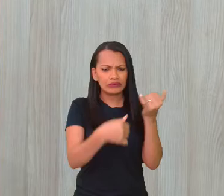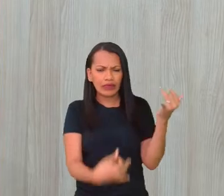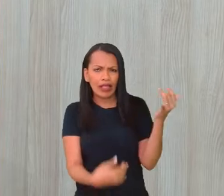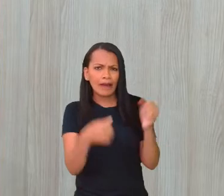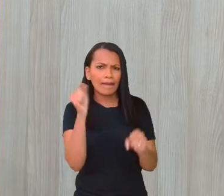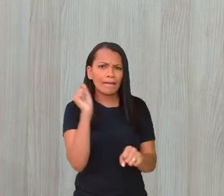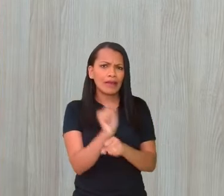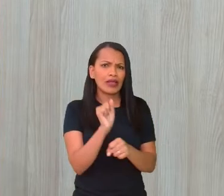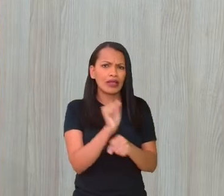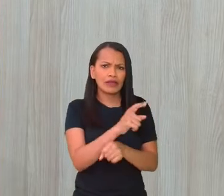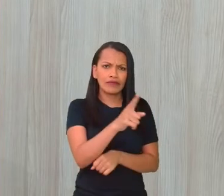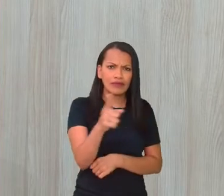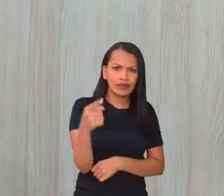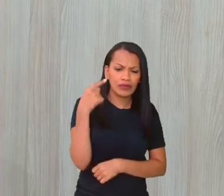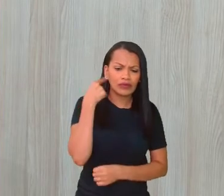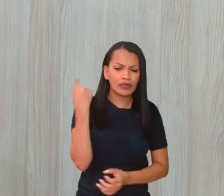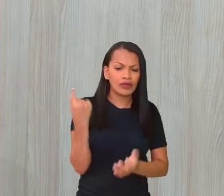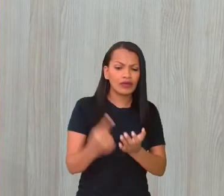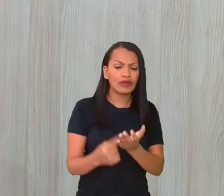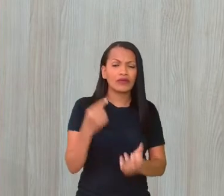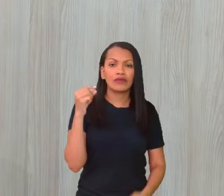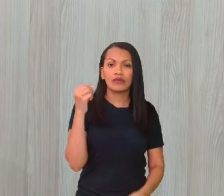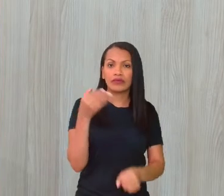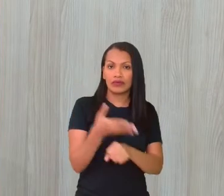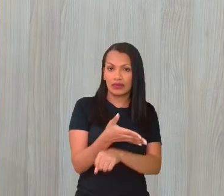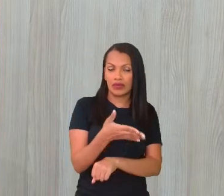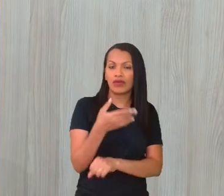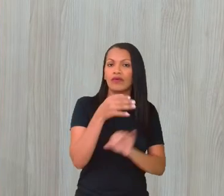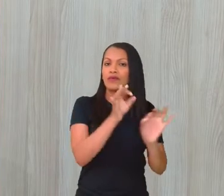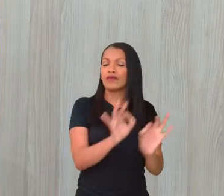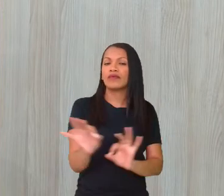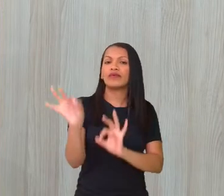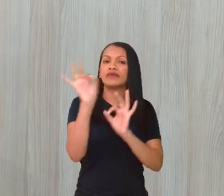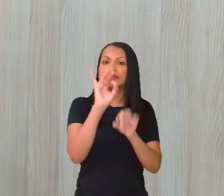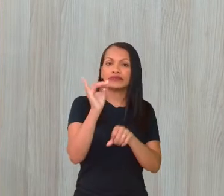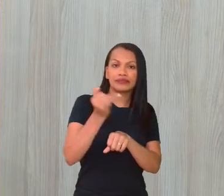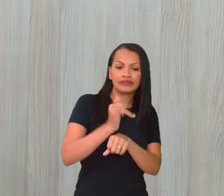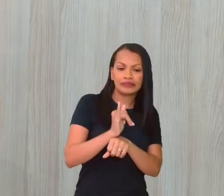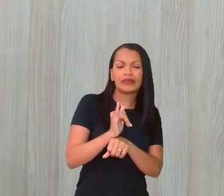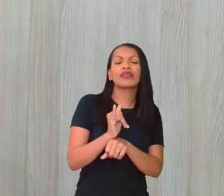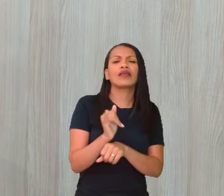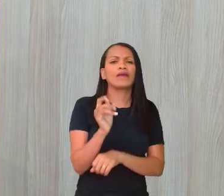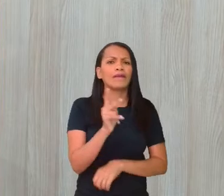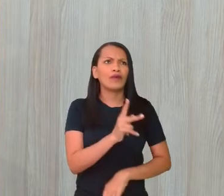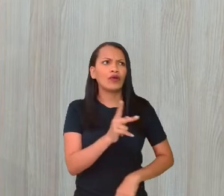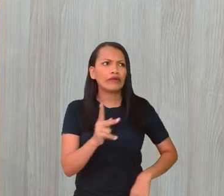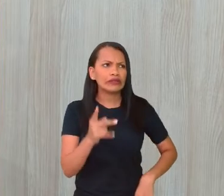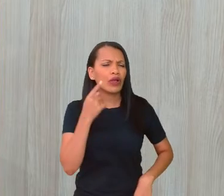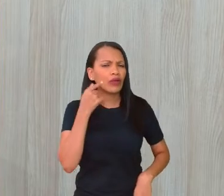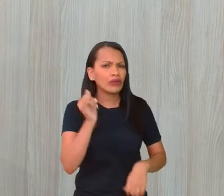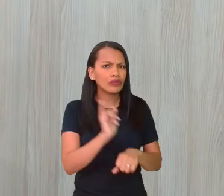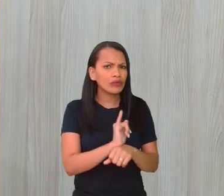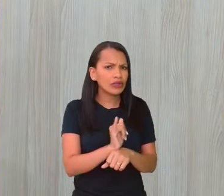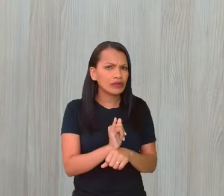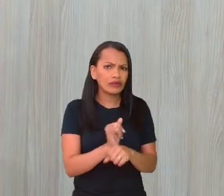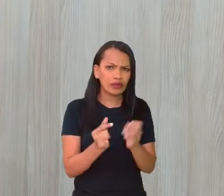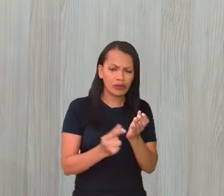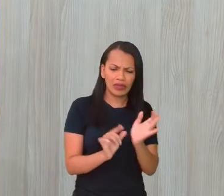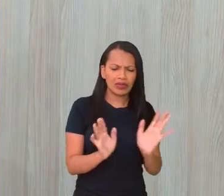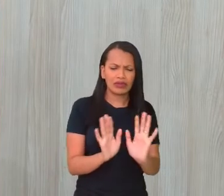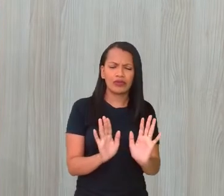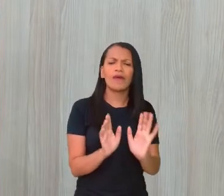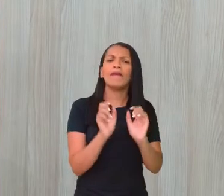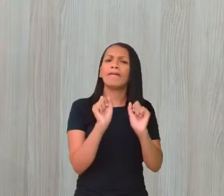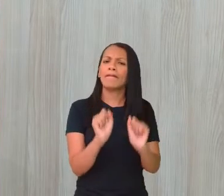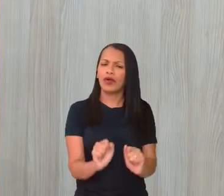no seu celular, o nosso aplicativo. Vai assistir nossa aula pelo YouTube. Eita, professor, estou assistindo a aula pelo YouTube, não estou pelo aplicativo.